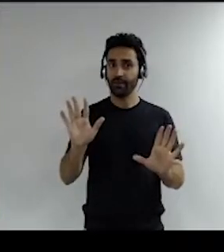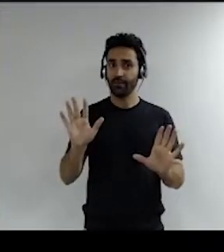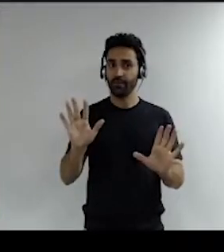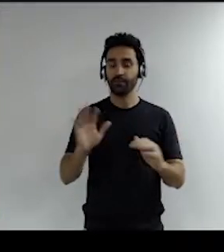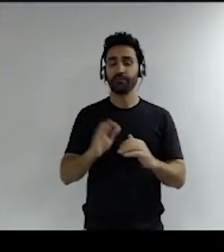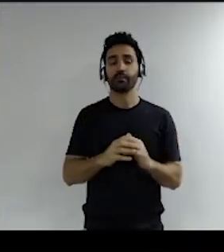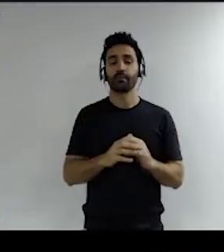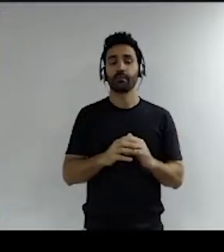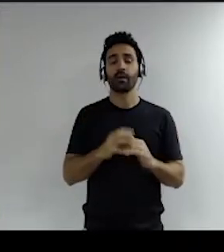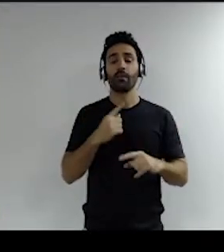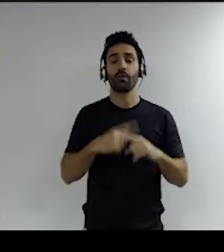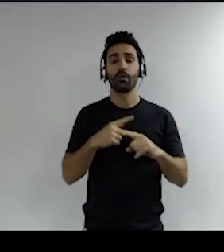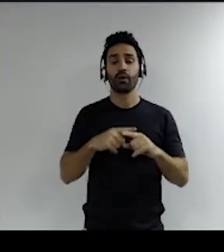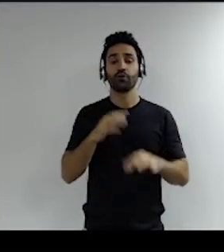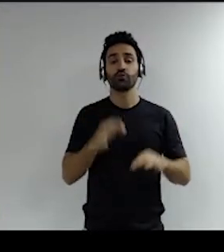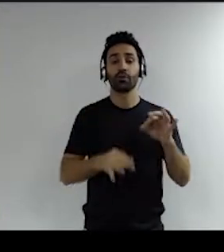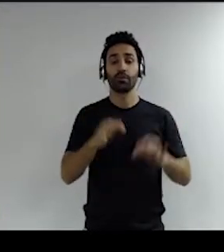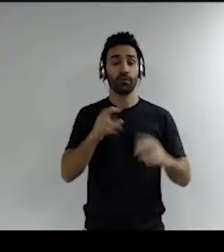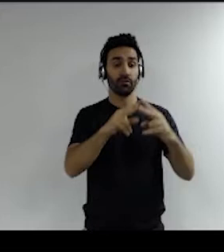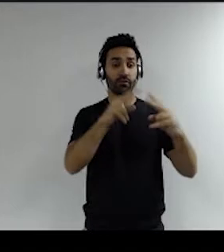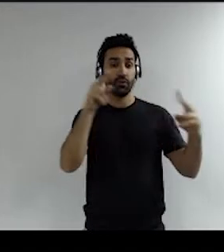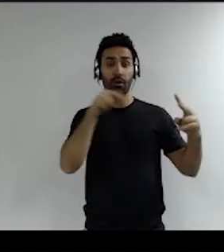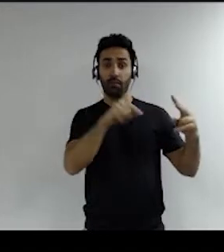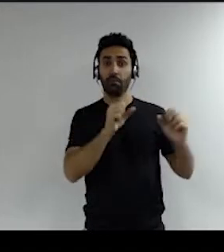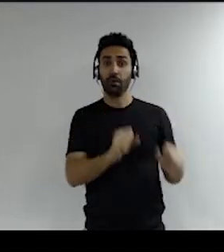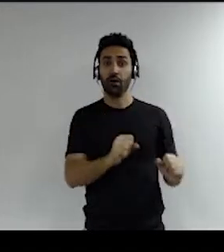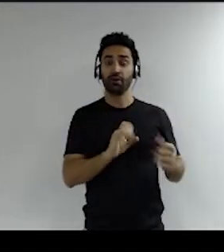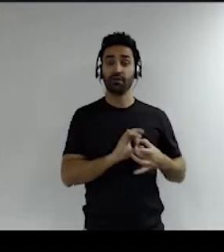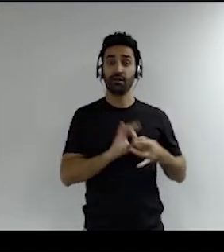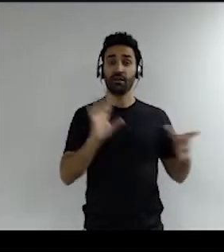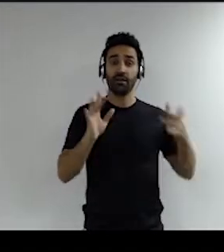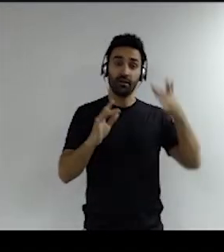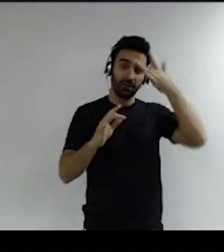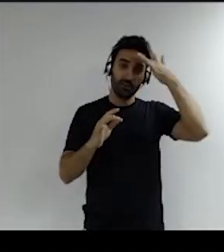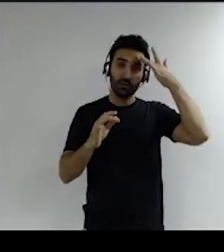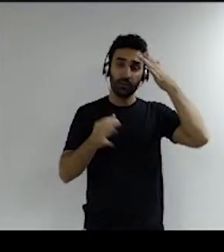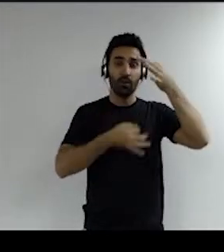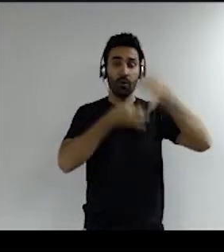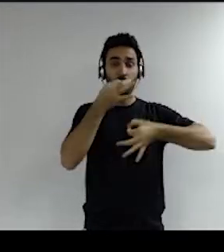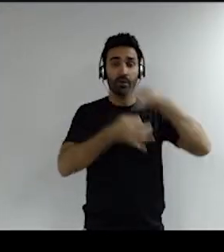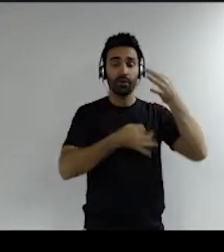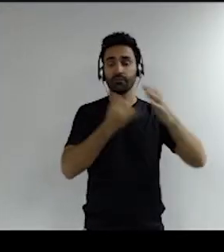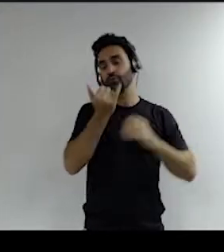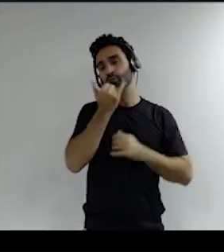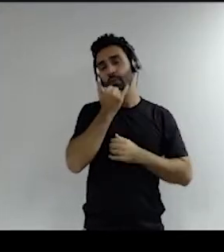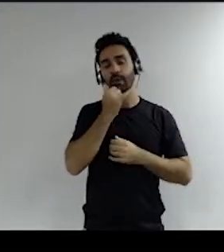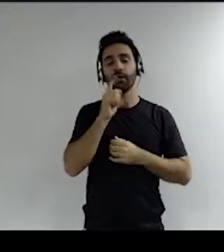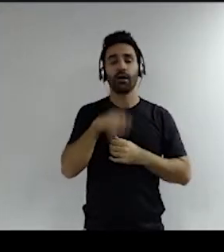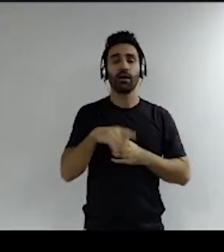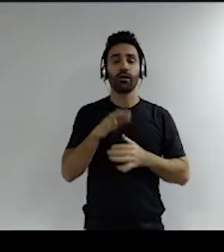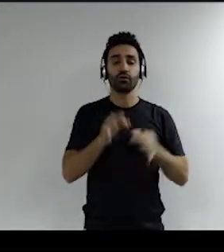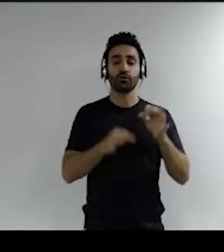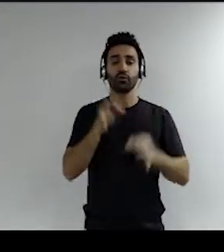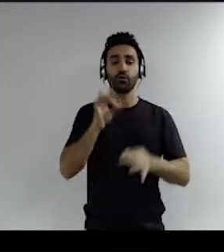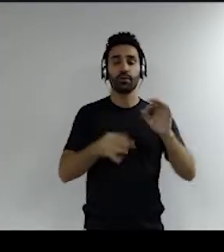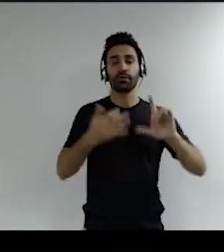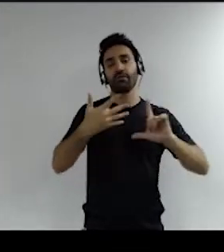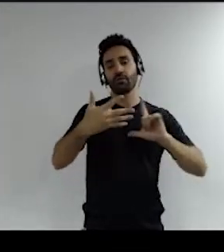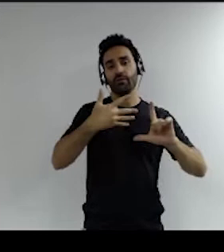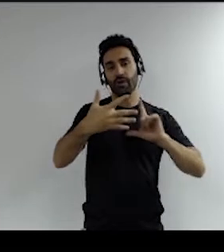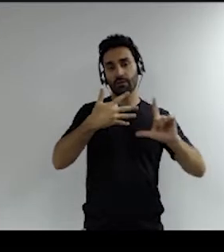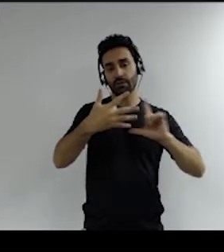Se nos julgamentos virtuais isso já é possível. Se há inclusão, virtuais não digo, no julgamento por